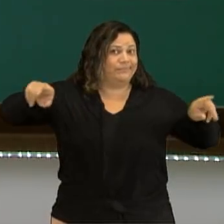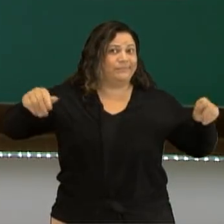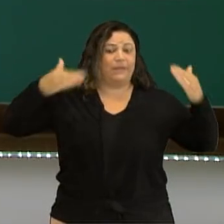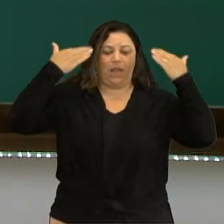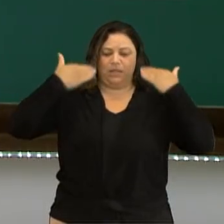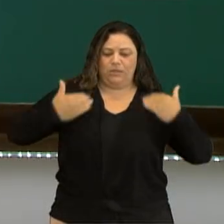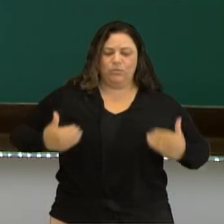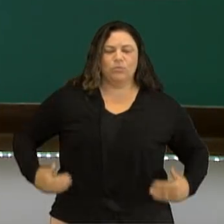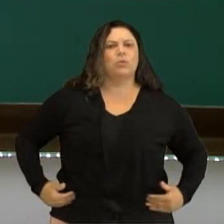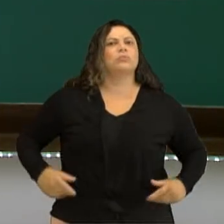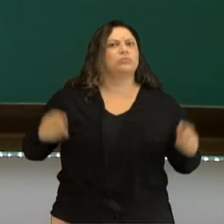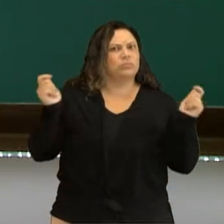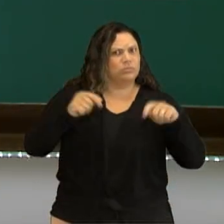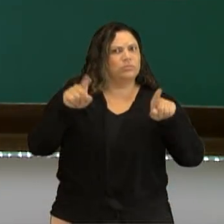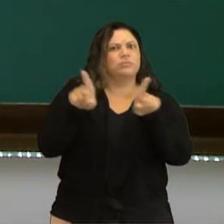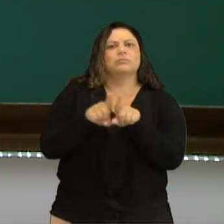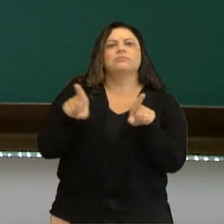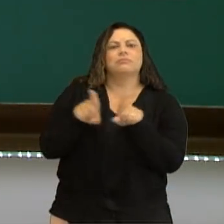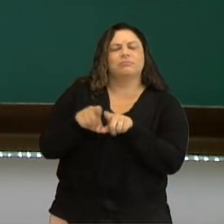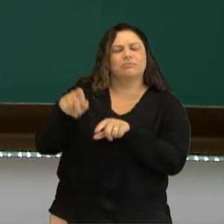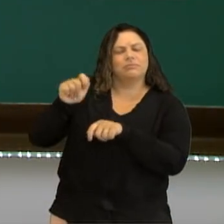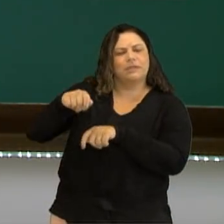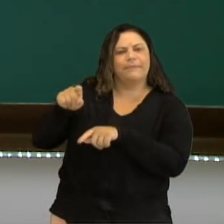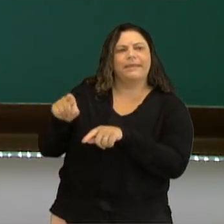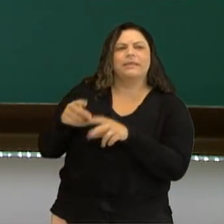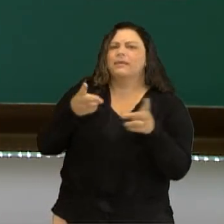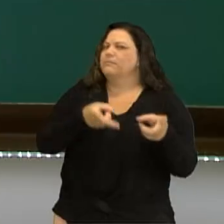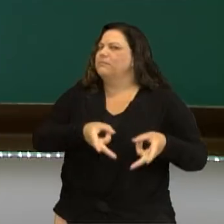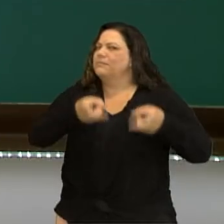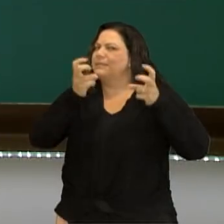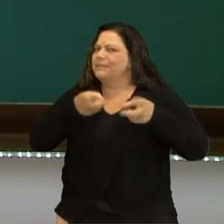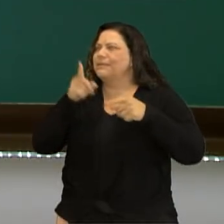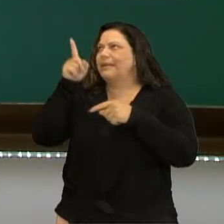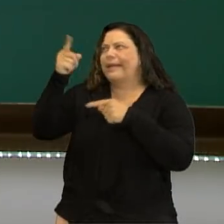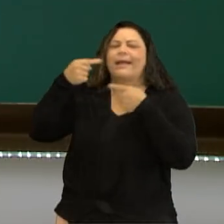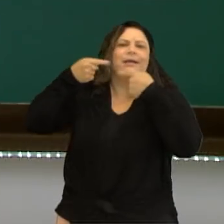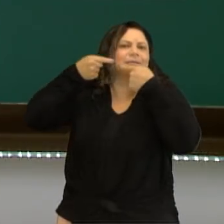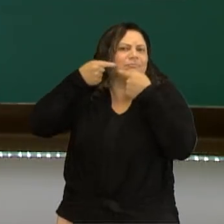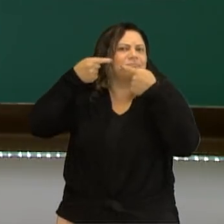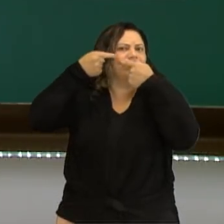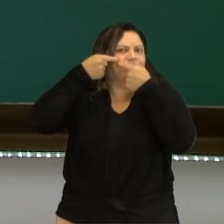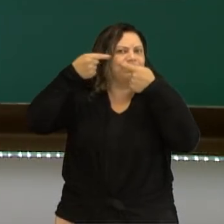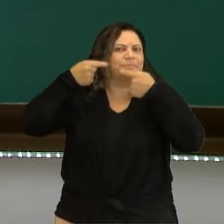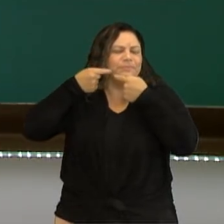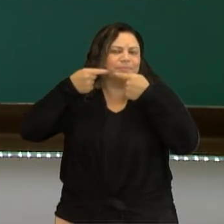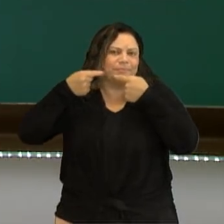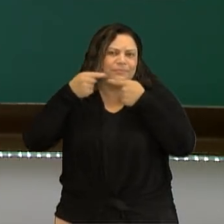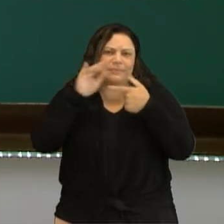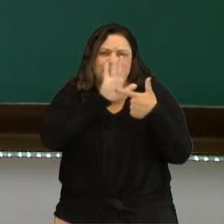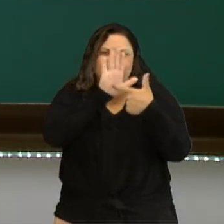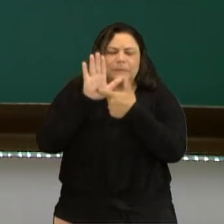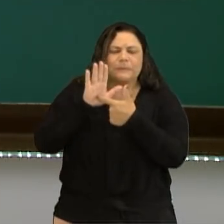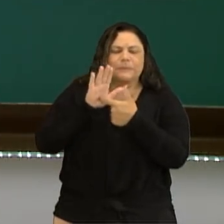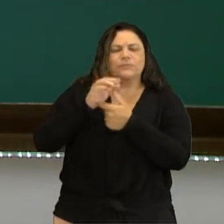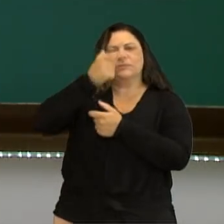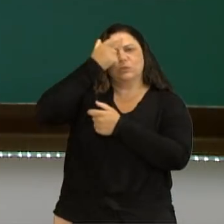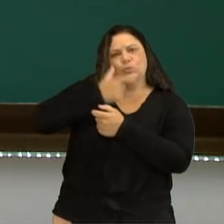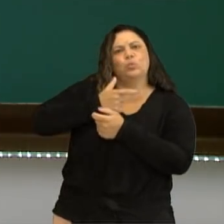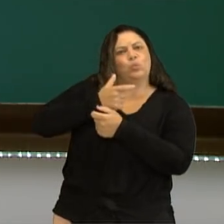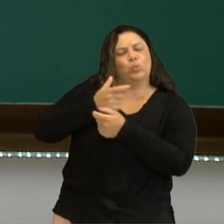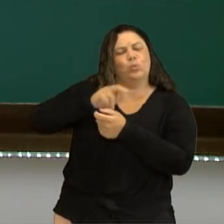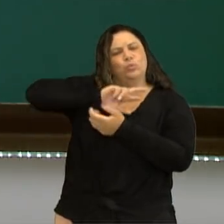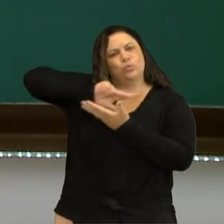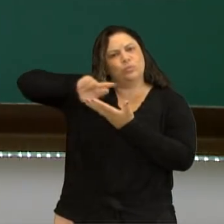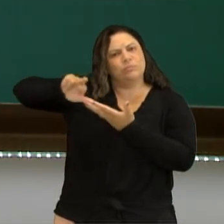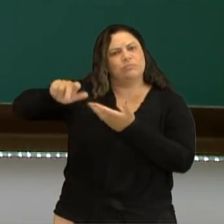corpo nós encontramos bactérias. Percebam que essas espinhas que nós apresentamos no nosso rosto ou em outras regiões